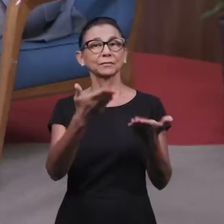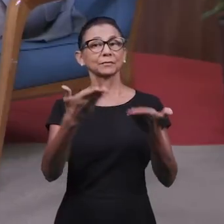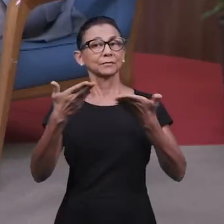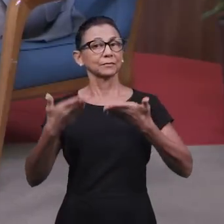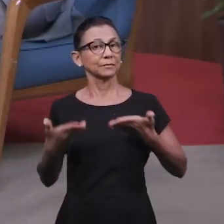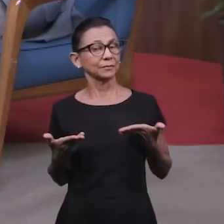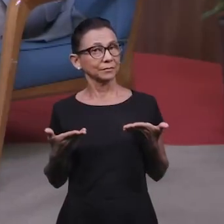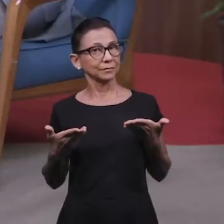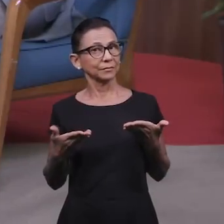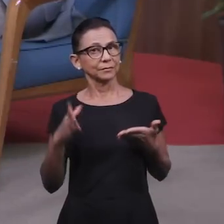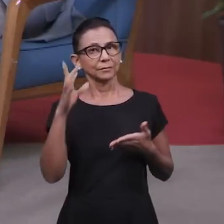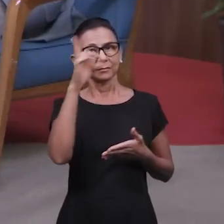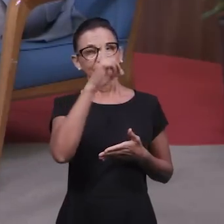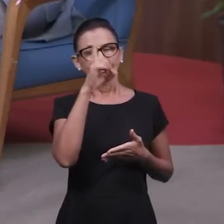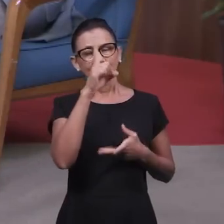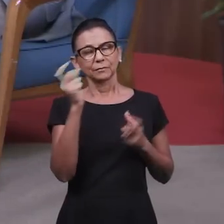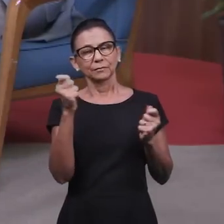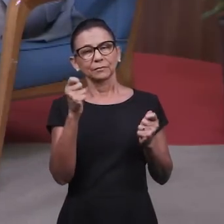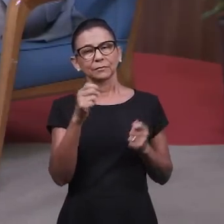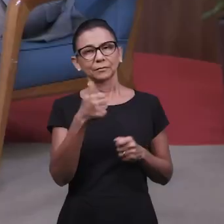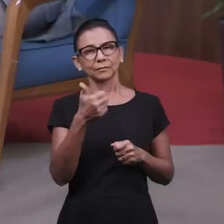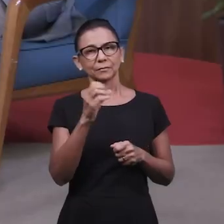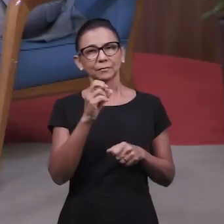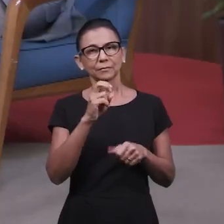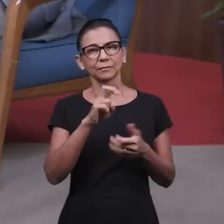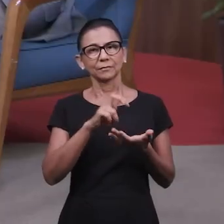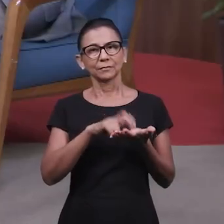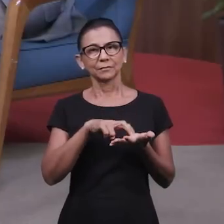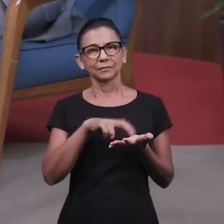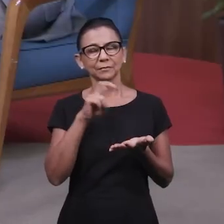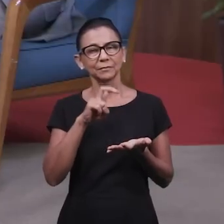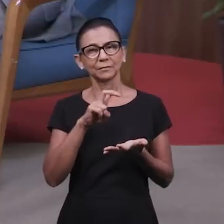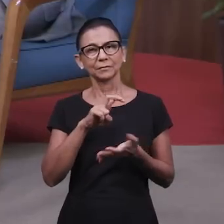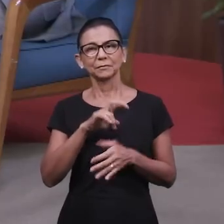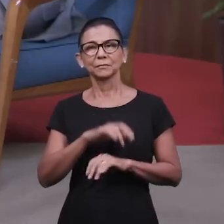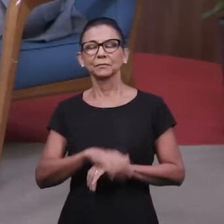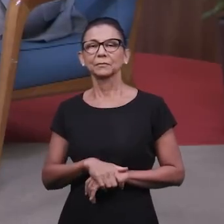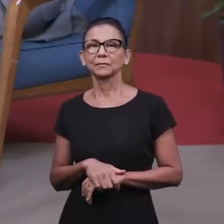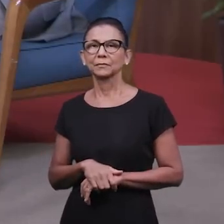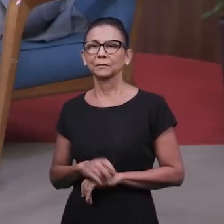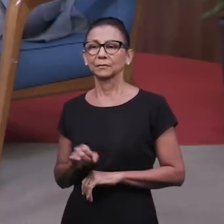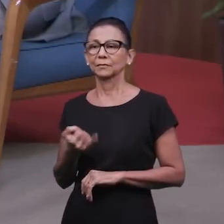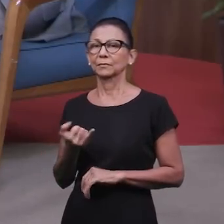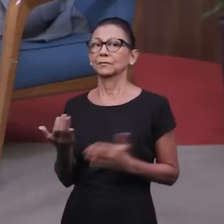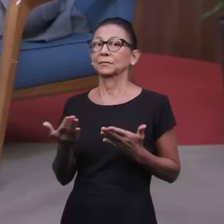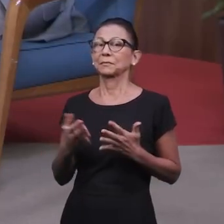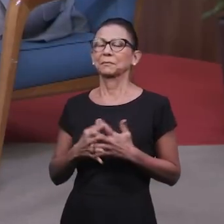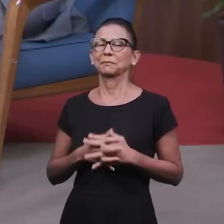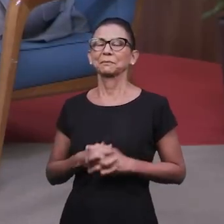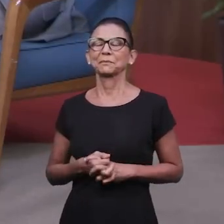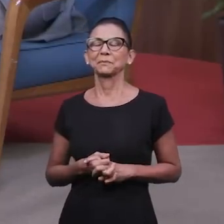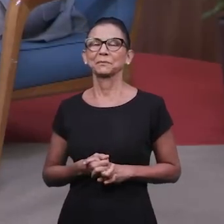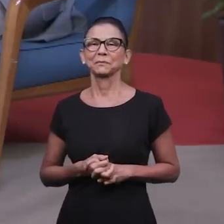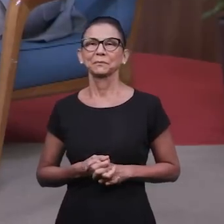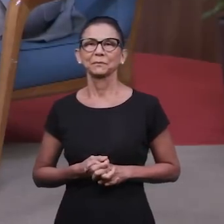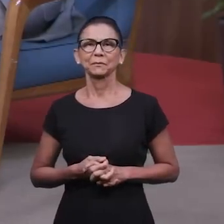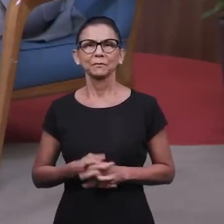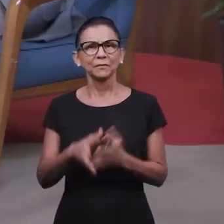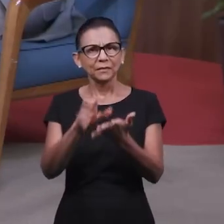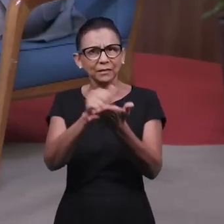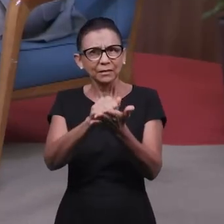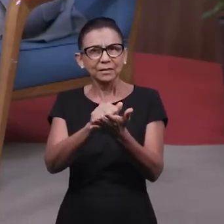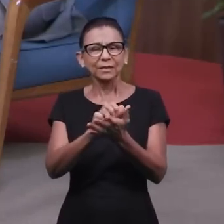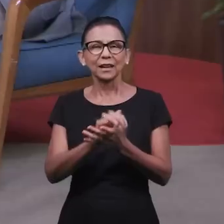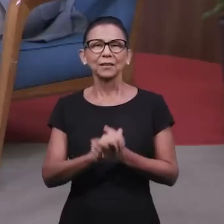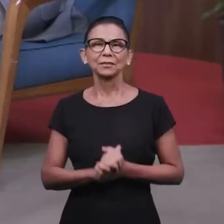repito, todos os domingos, às 10 horas da manhã. E aí você aproveita agora, inclusive, para, se você não for inscrito, para se inscrever